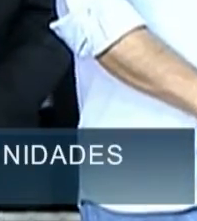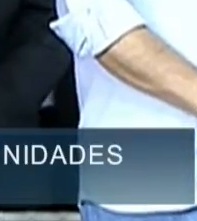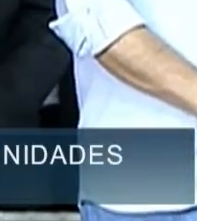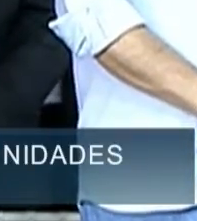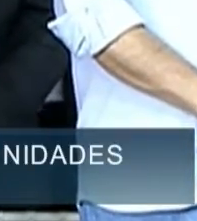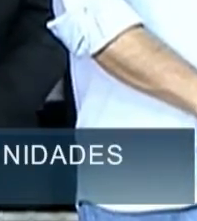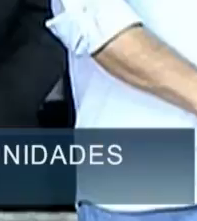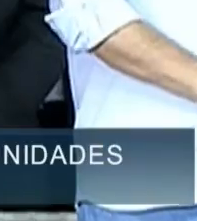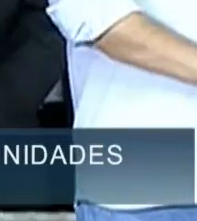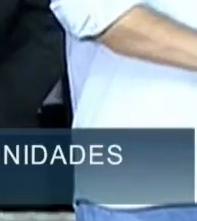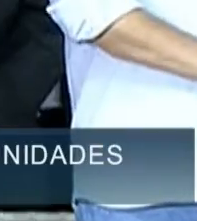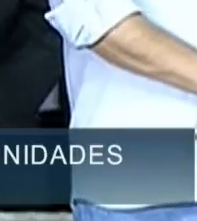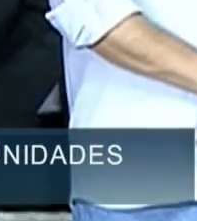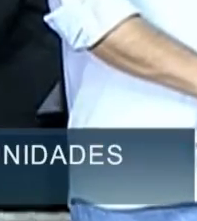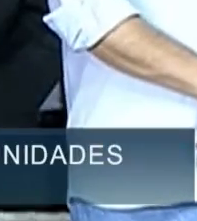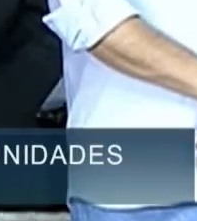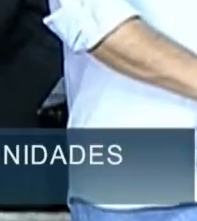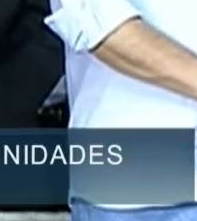Música